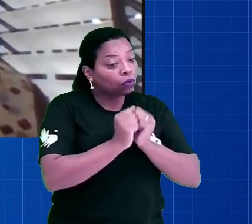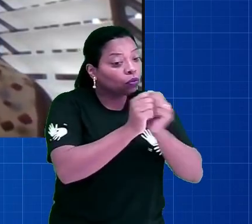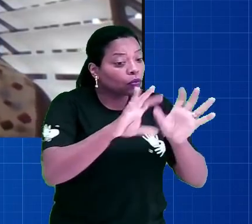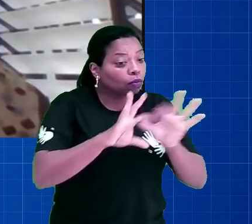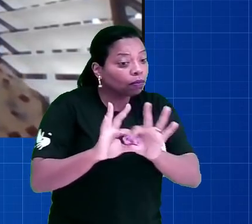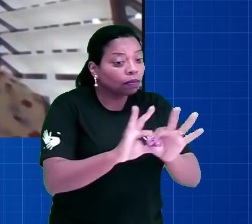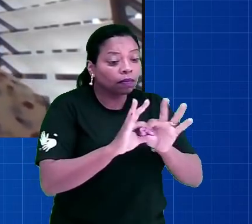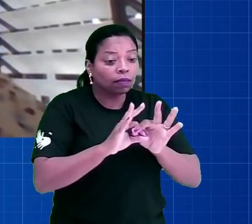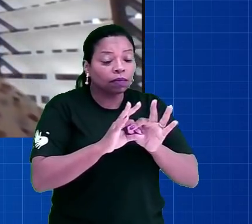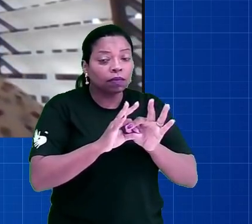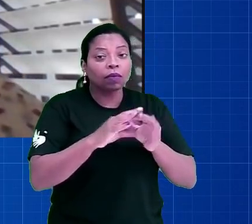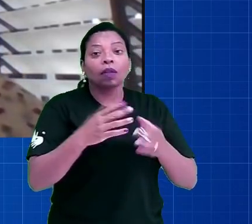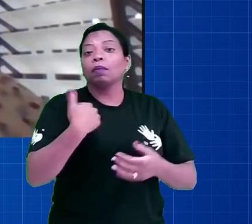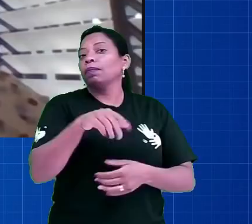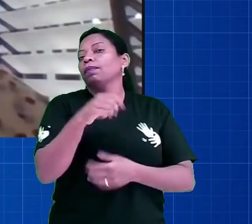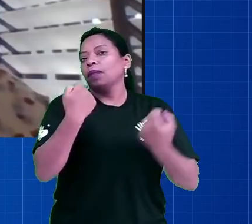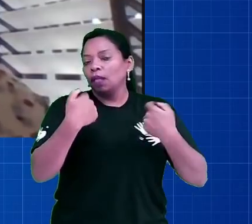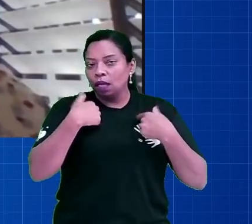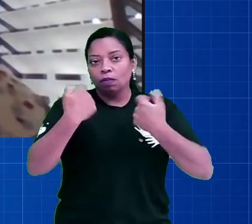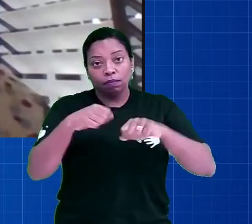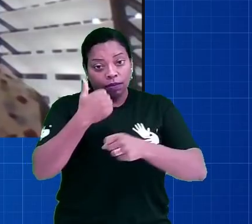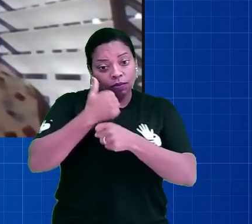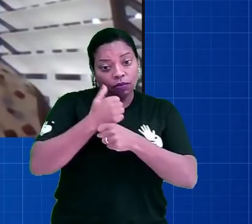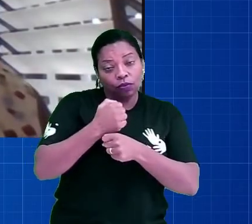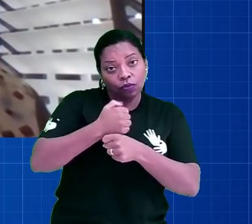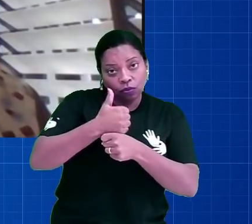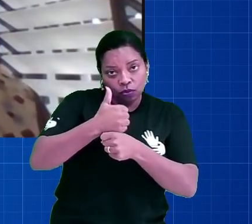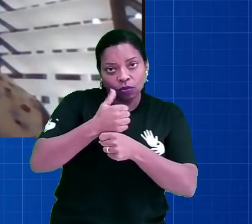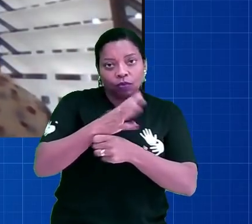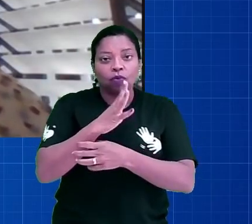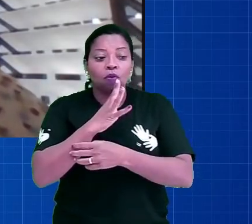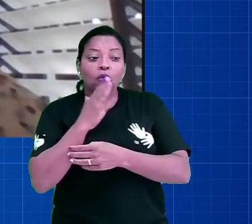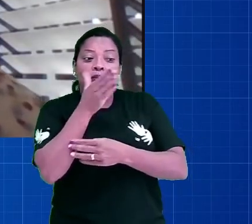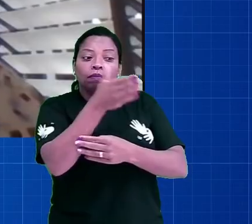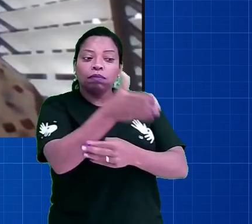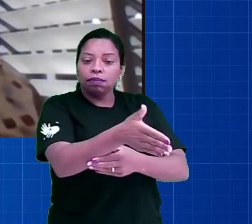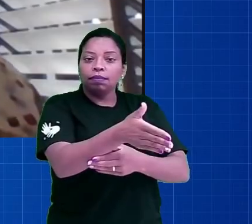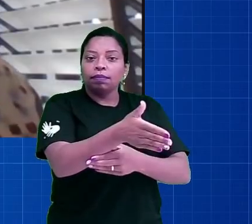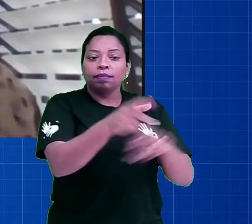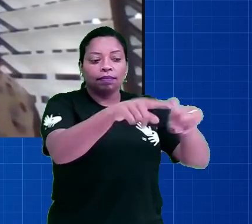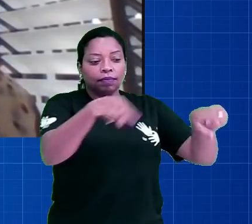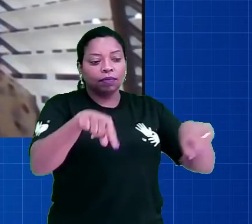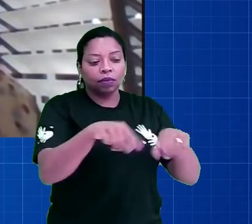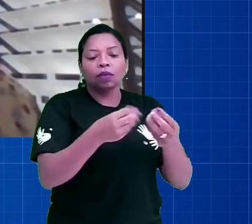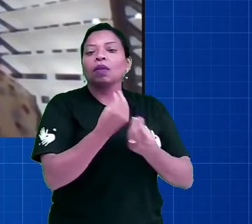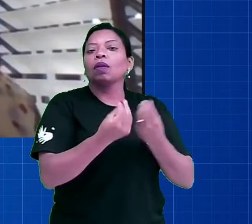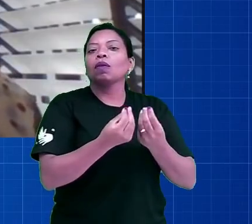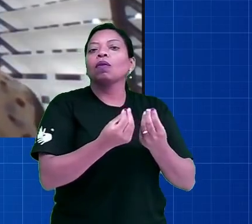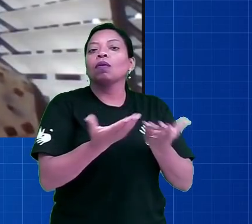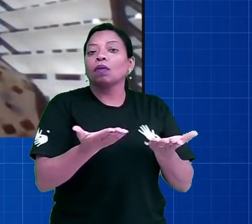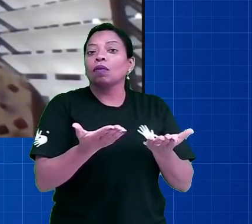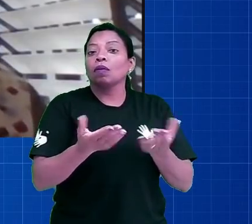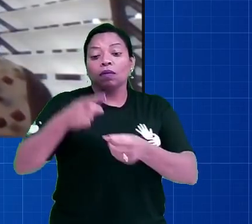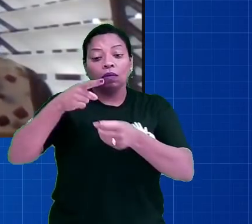sentir alinhados a tudo isso, então esse suporte administrativo, ele precisa ser dado pela própria gestão do